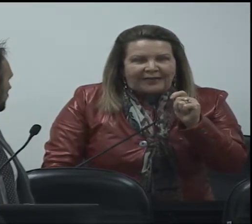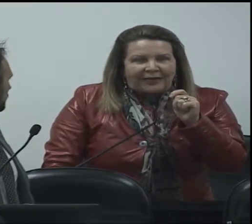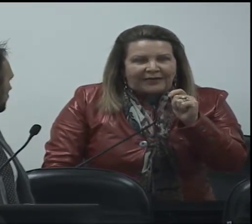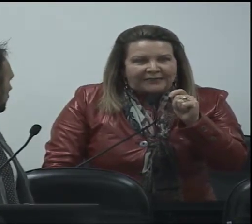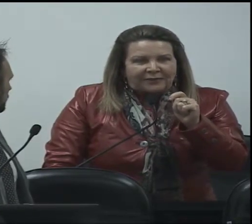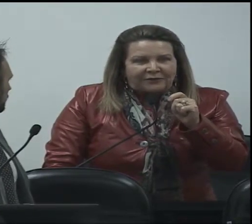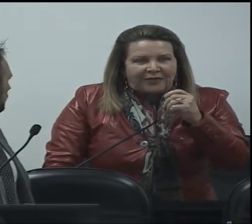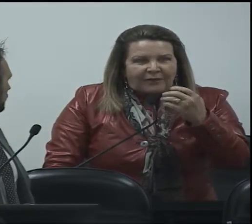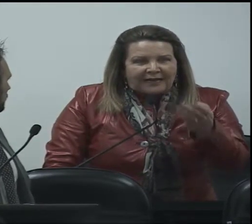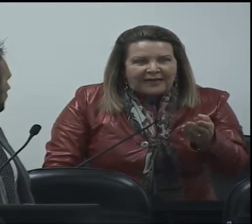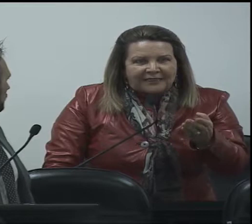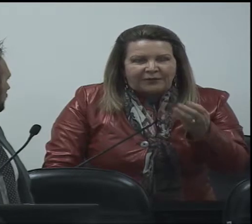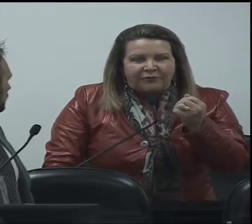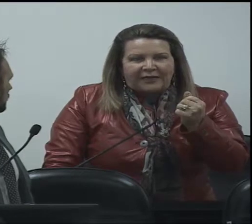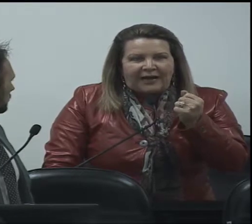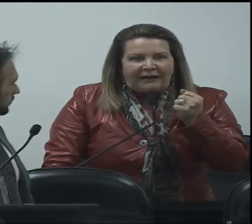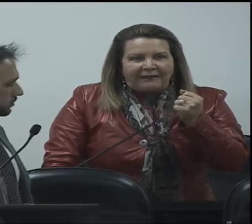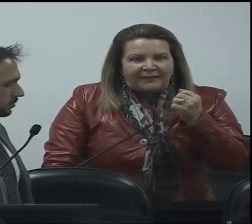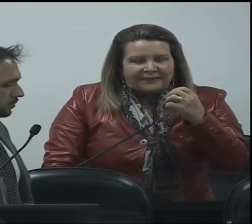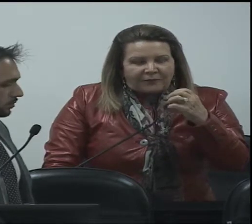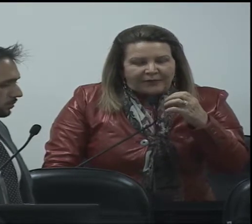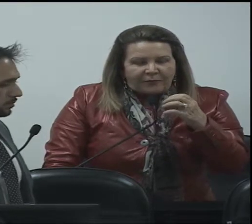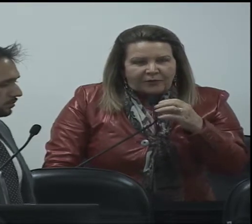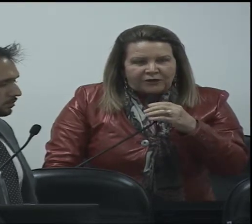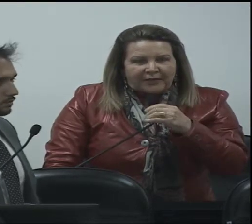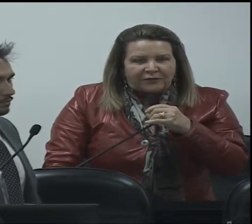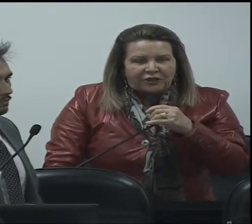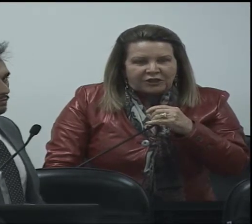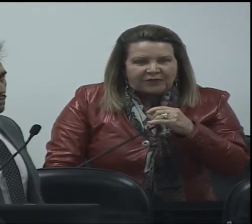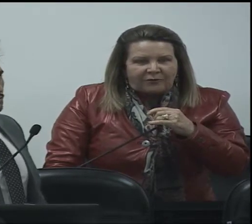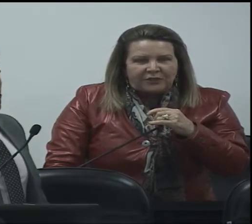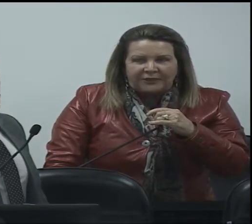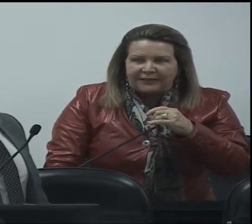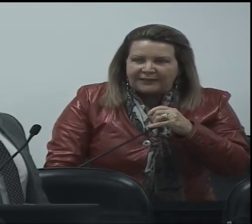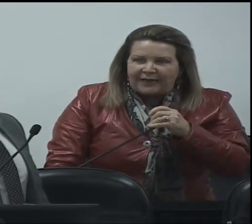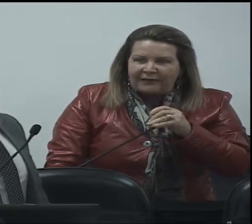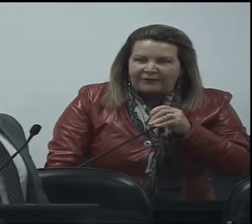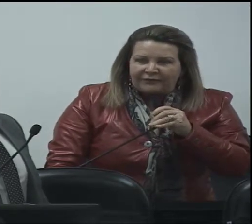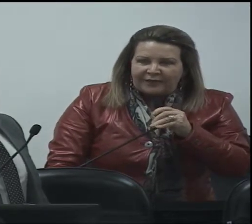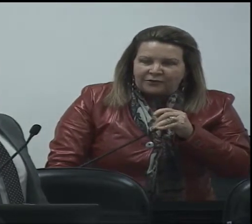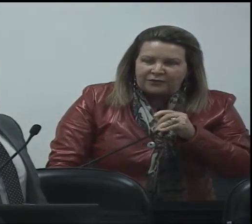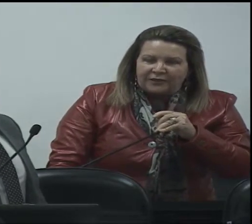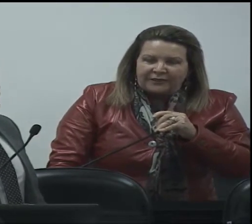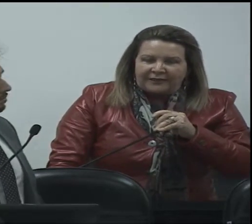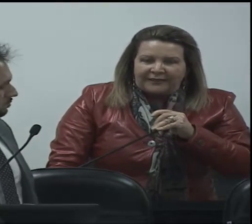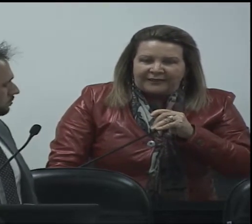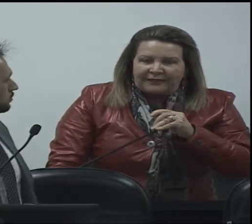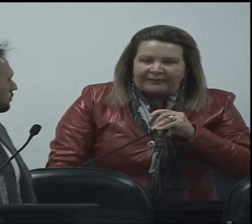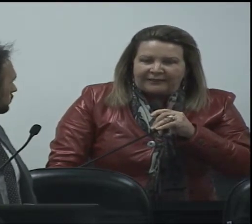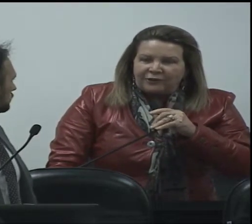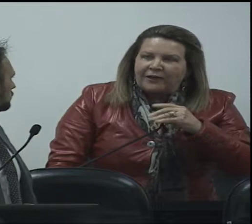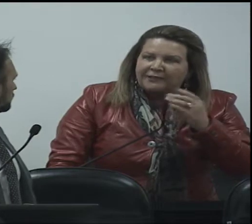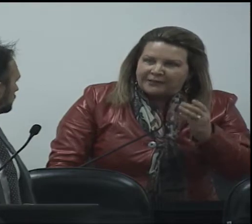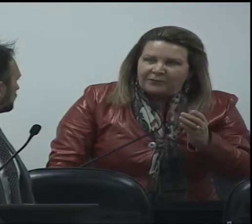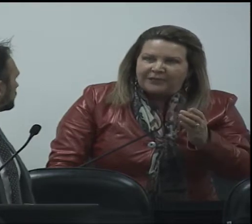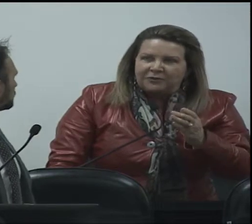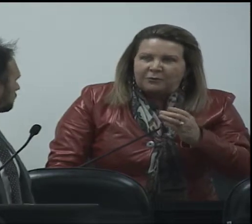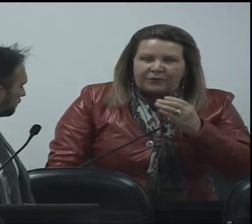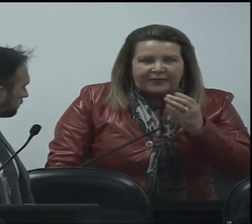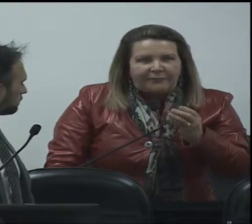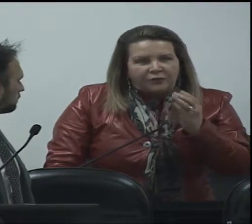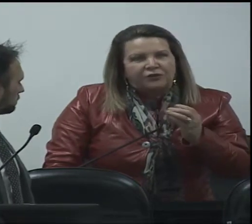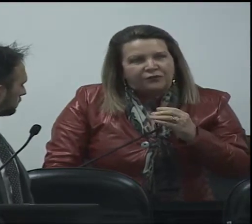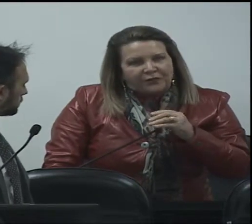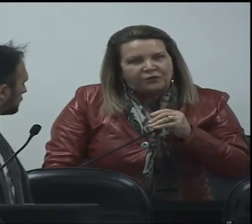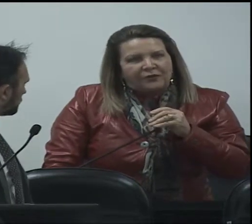é porque eles não têm uma casa para ficar então é um projeto que a gente realmente detectar vereador é em oração mesmo